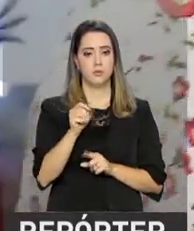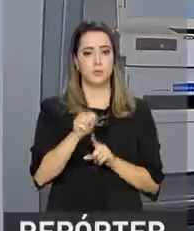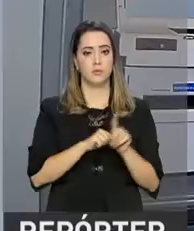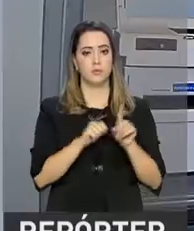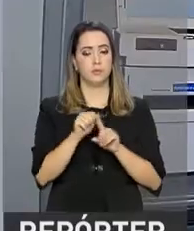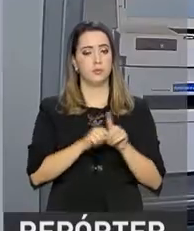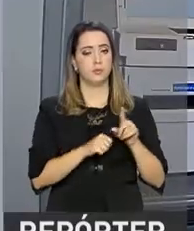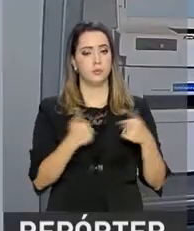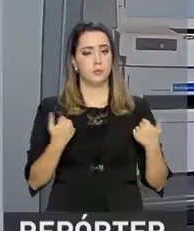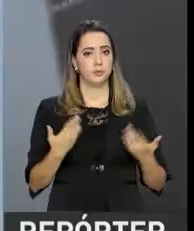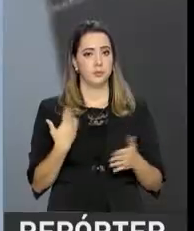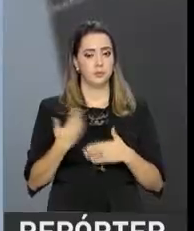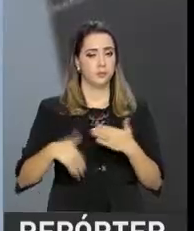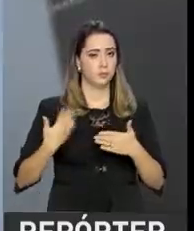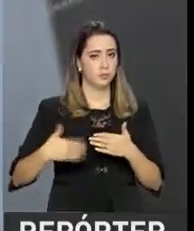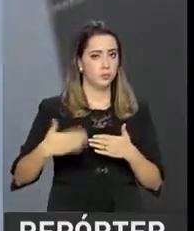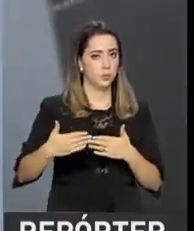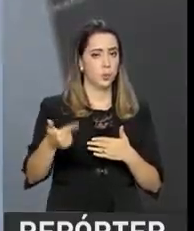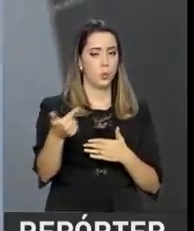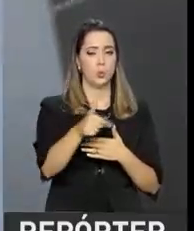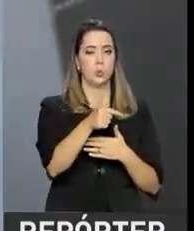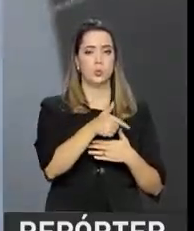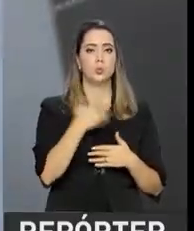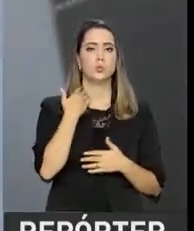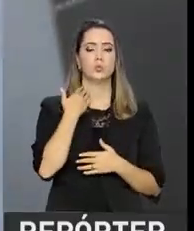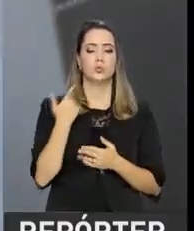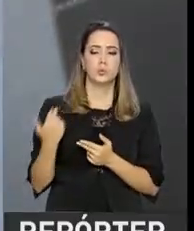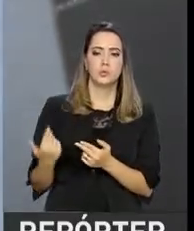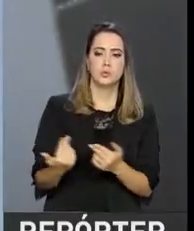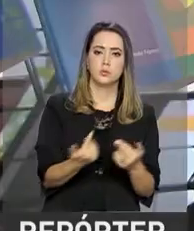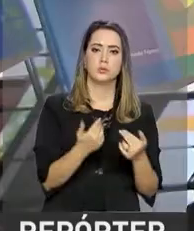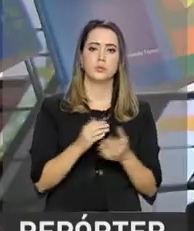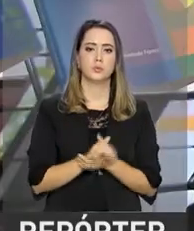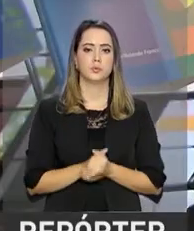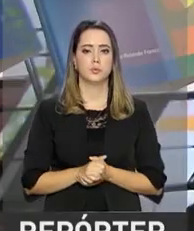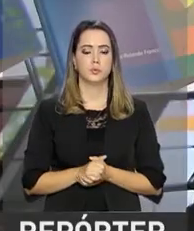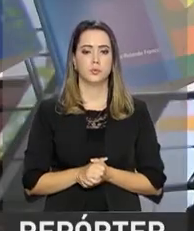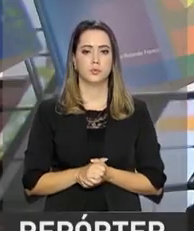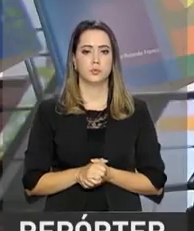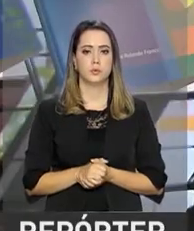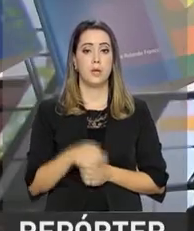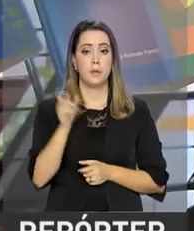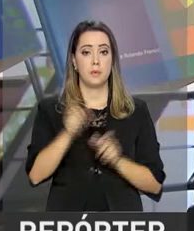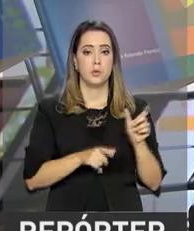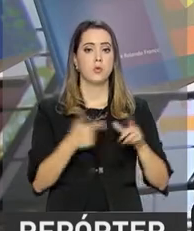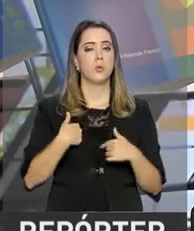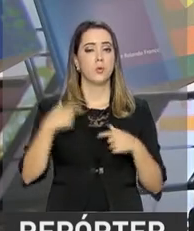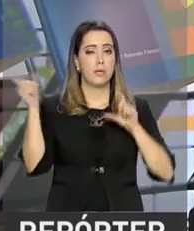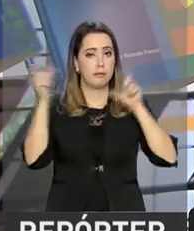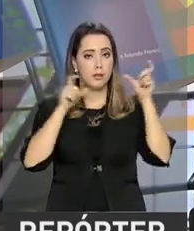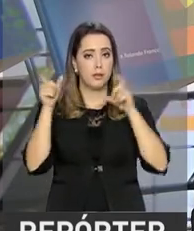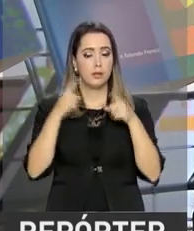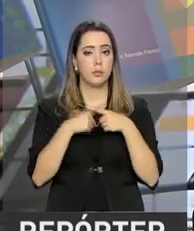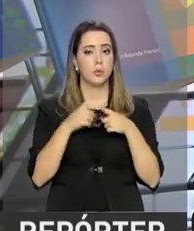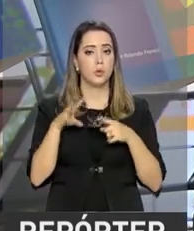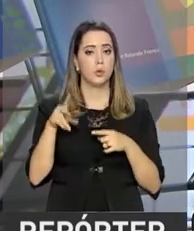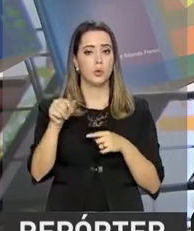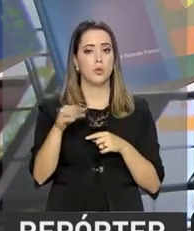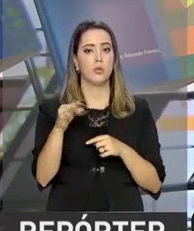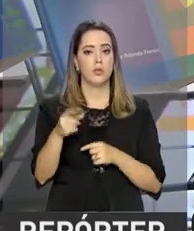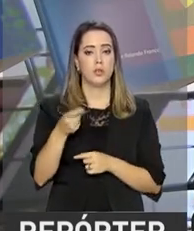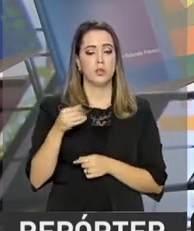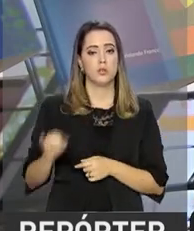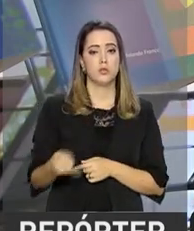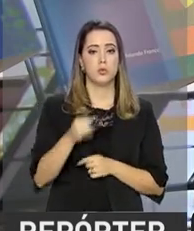mês a tendência é que outras instituições sigam nessa linha o consumidor pode ficar atento que todas as taxas vão ter uma